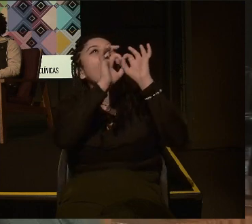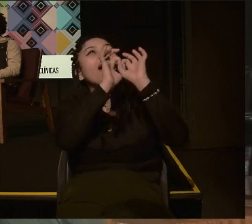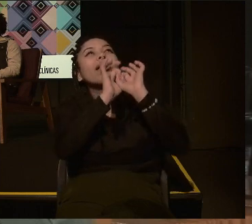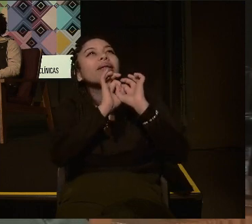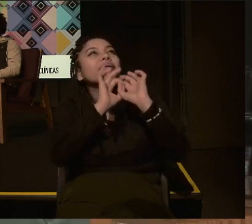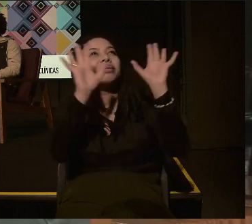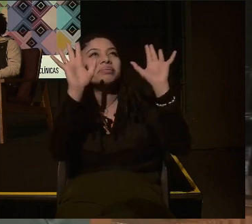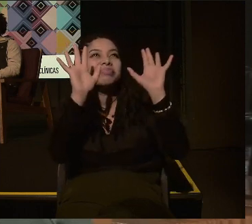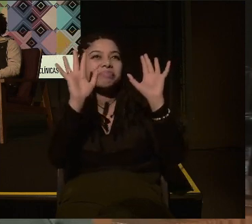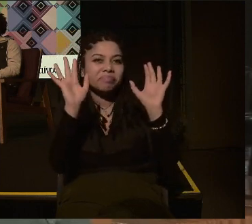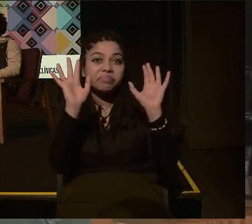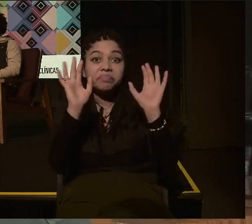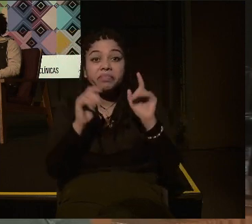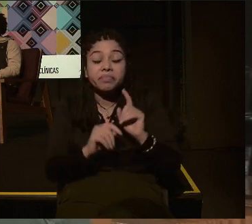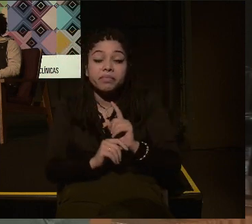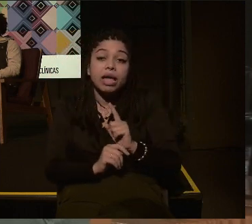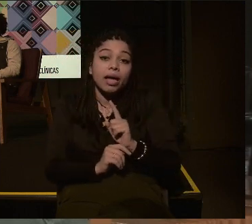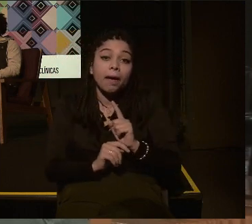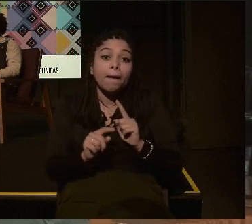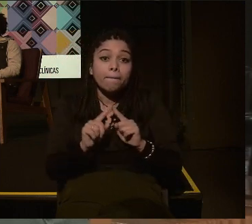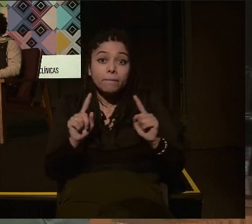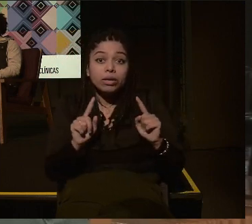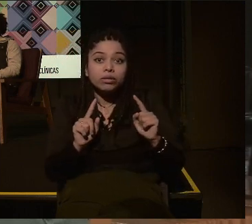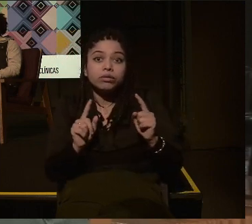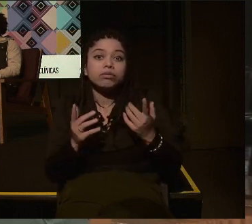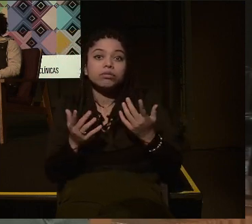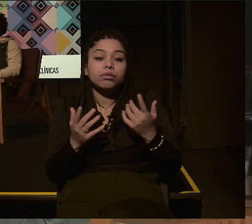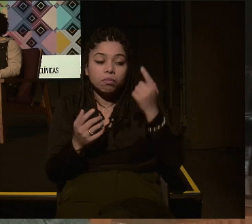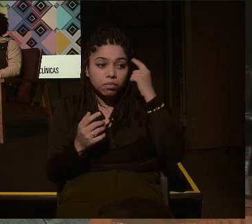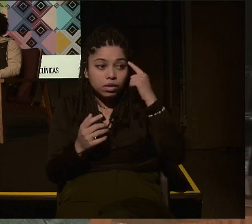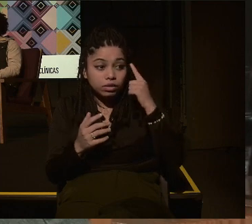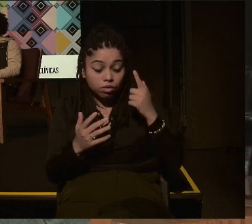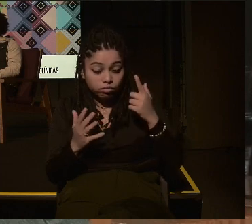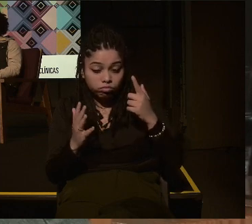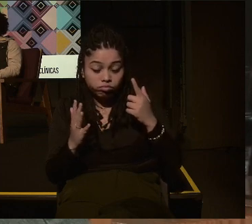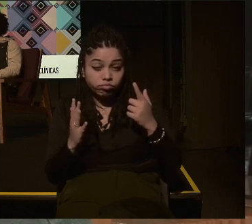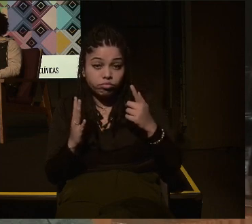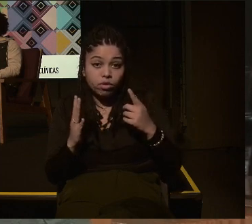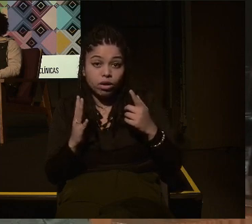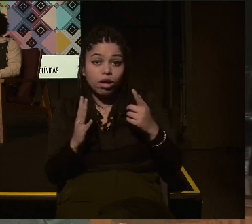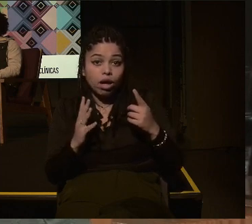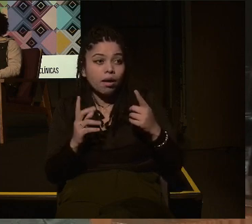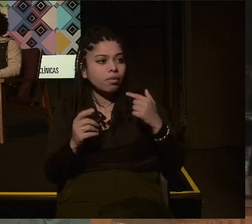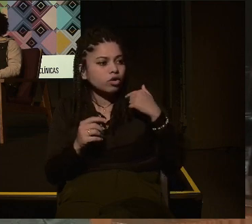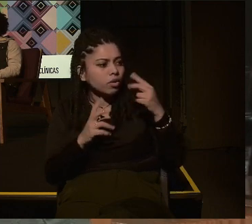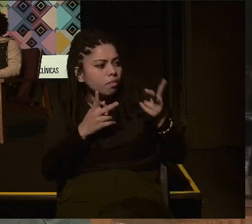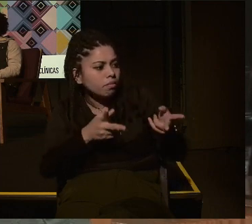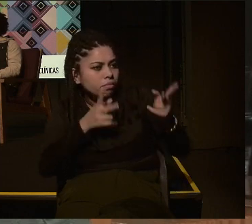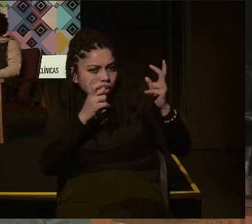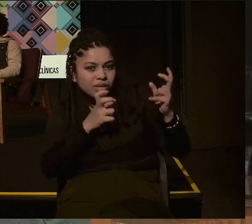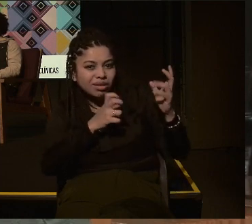um modelo que foi proposto